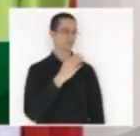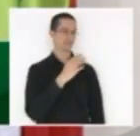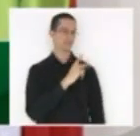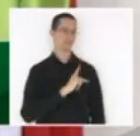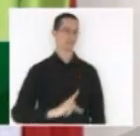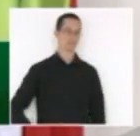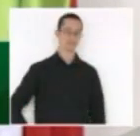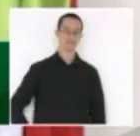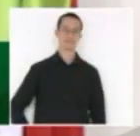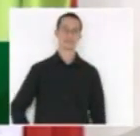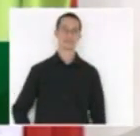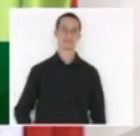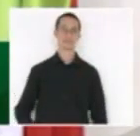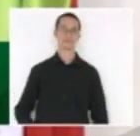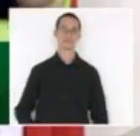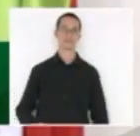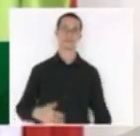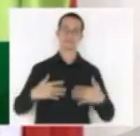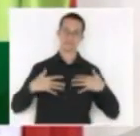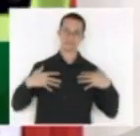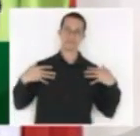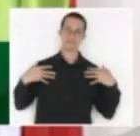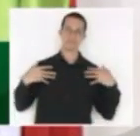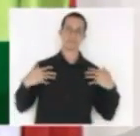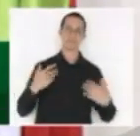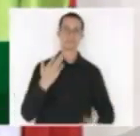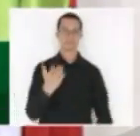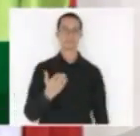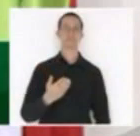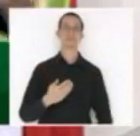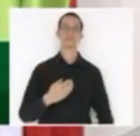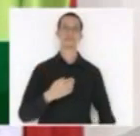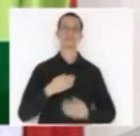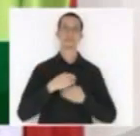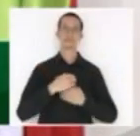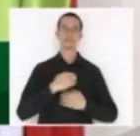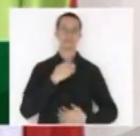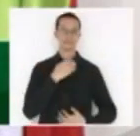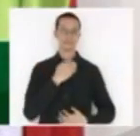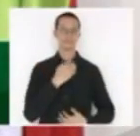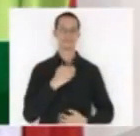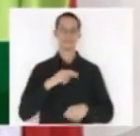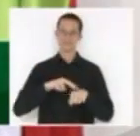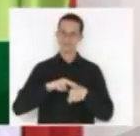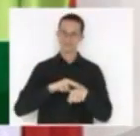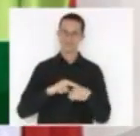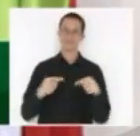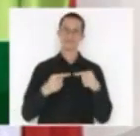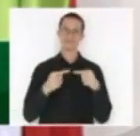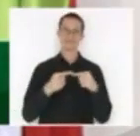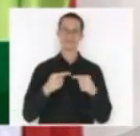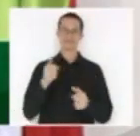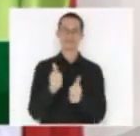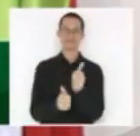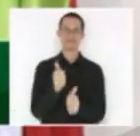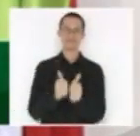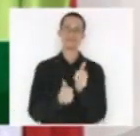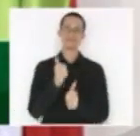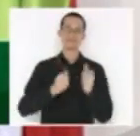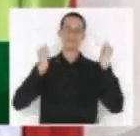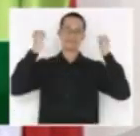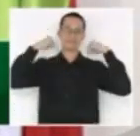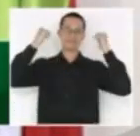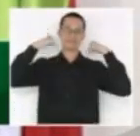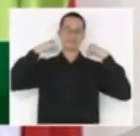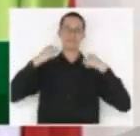dizer que Vossa Excelência está com a gravata verde da nossa querida Chapecoense. né? Então, para nós é motivo de uma